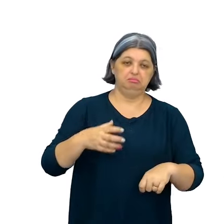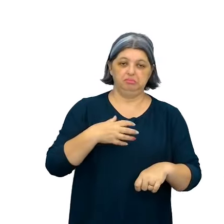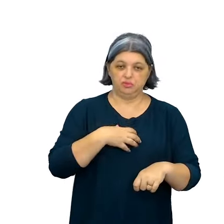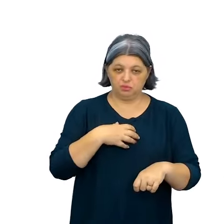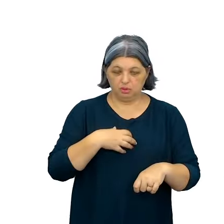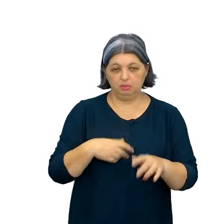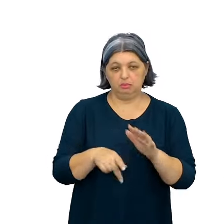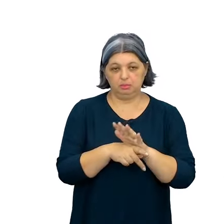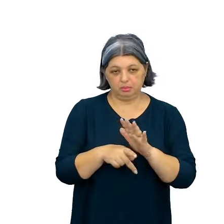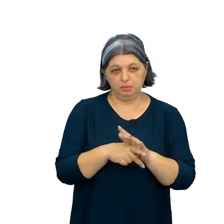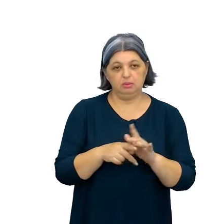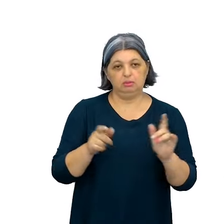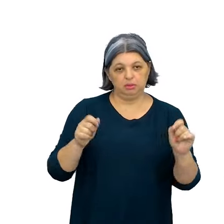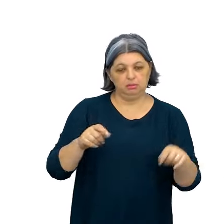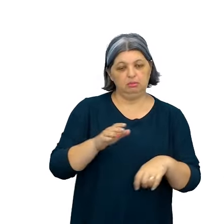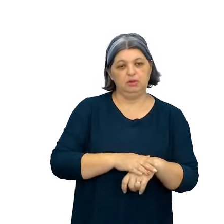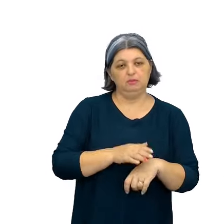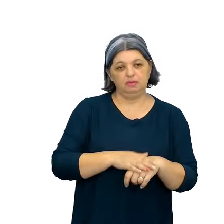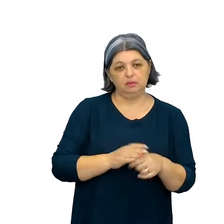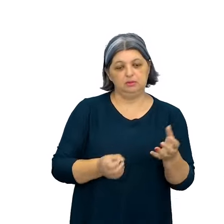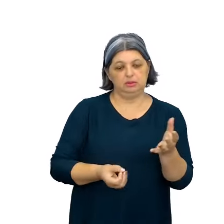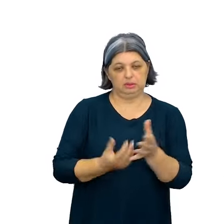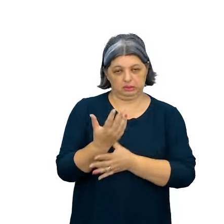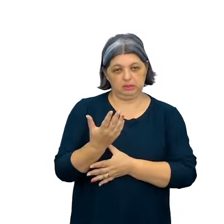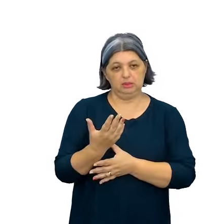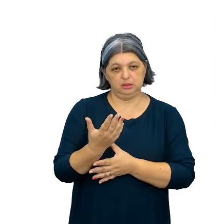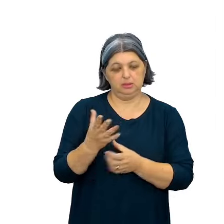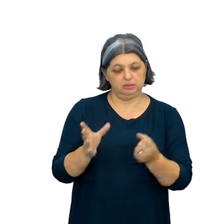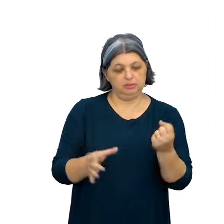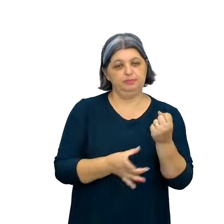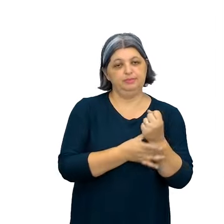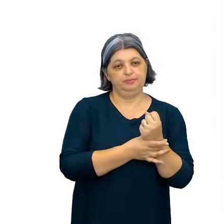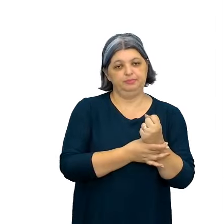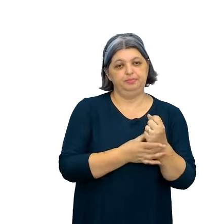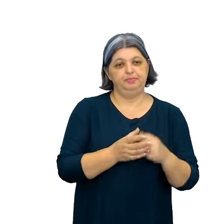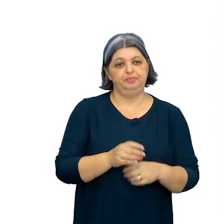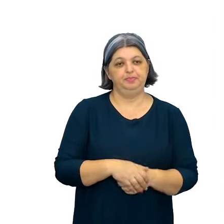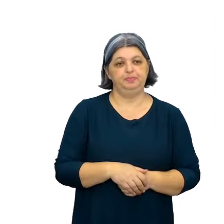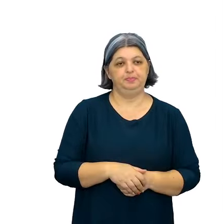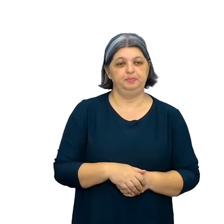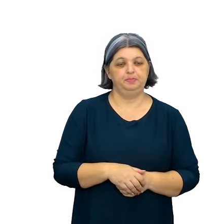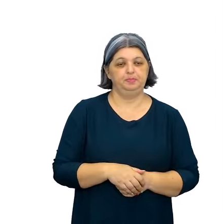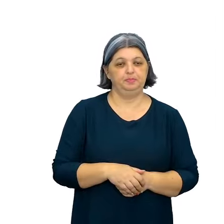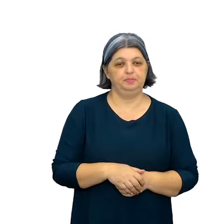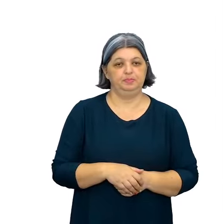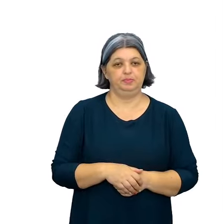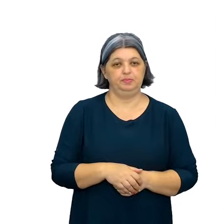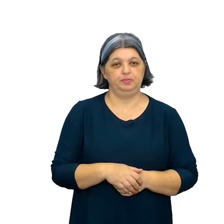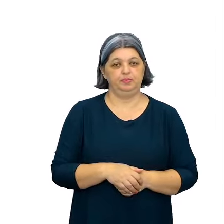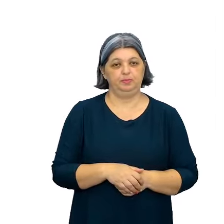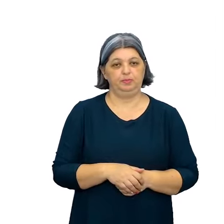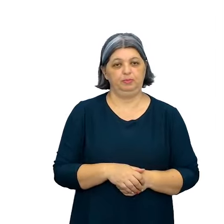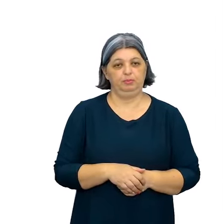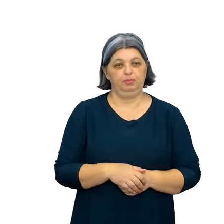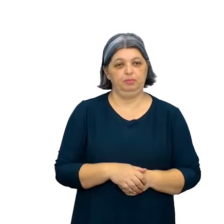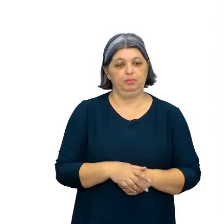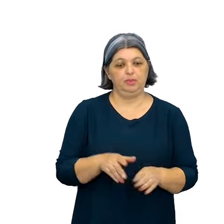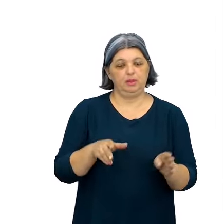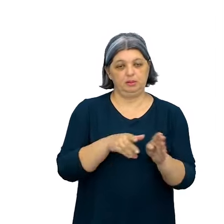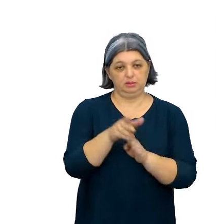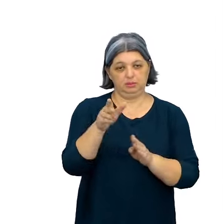forma, fazer essa produção com segurança a partir da orientação